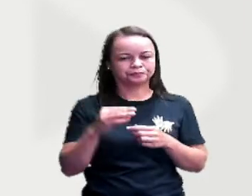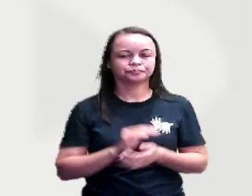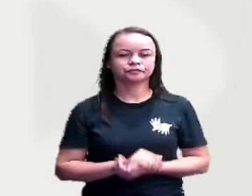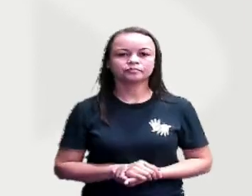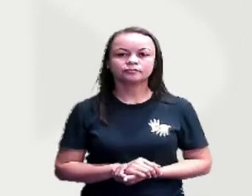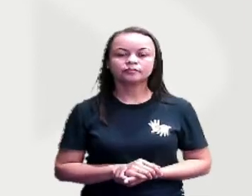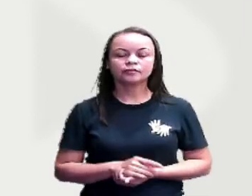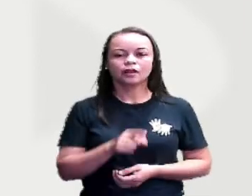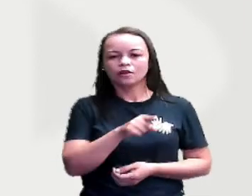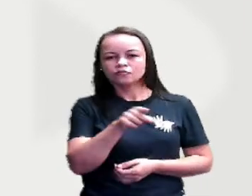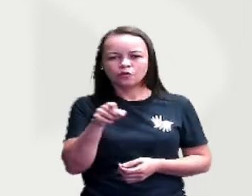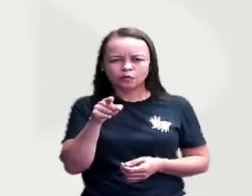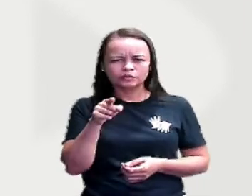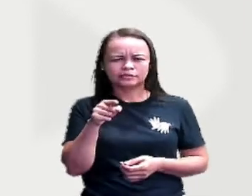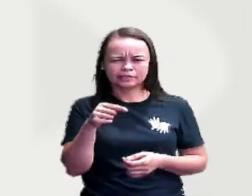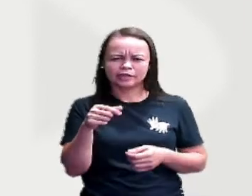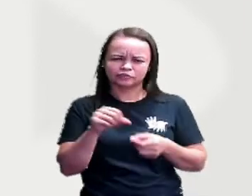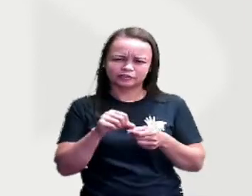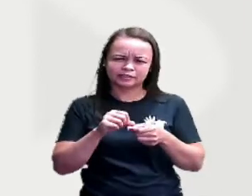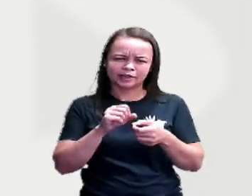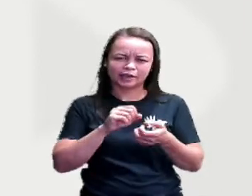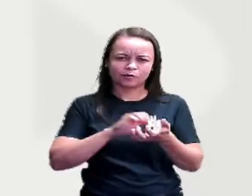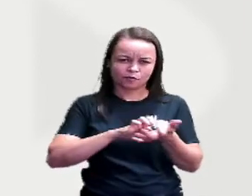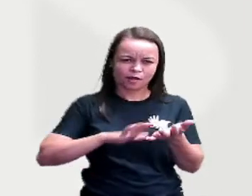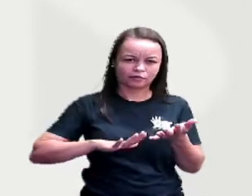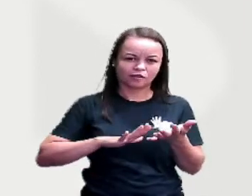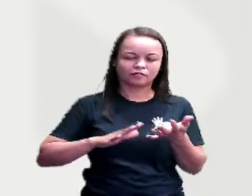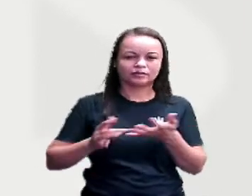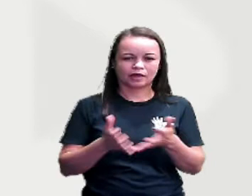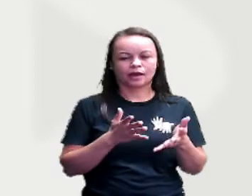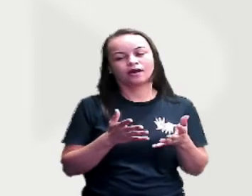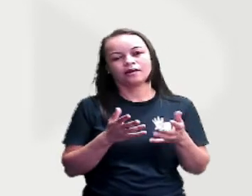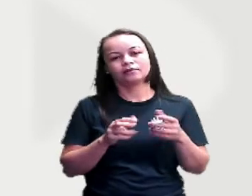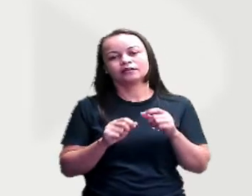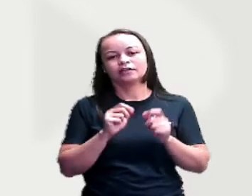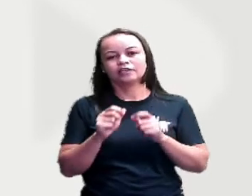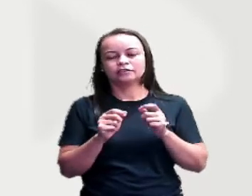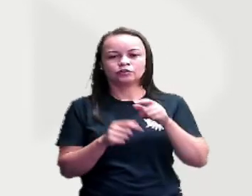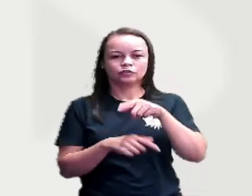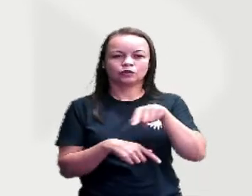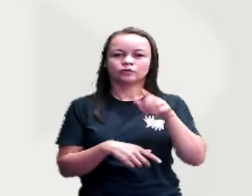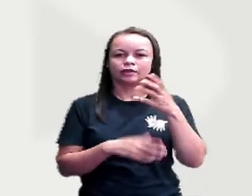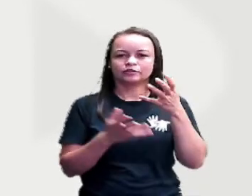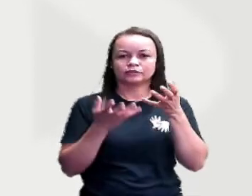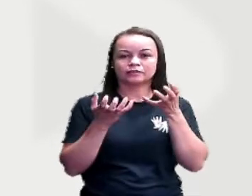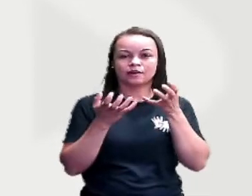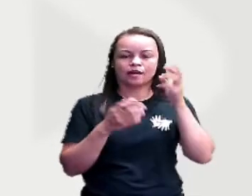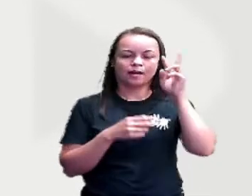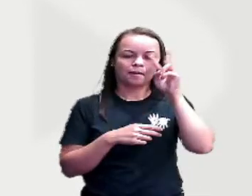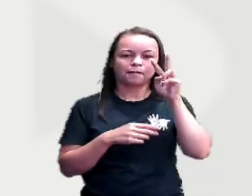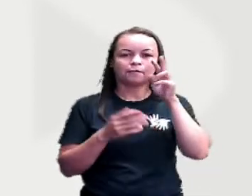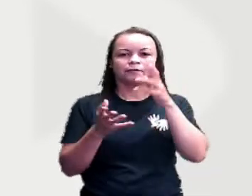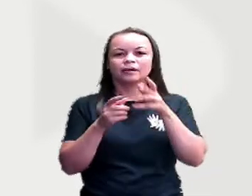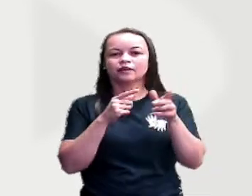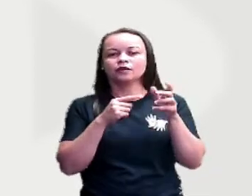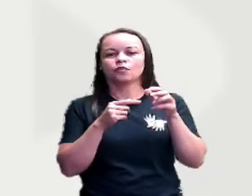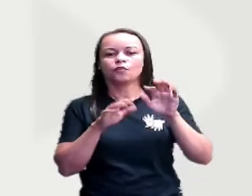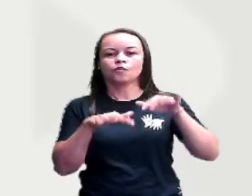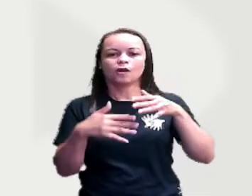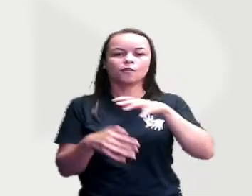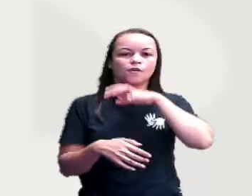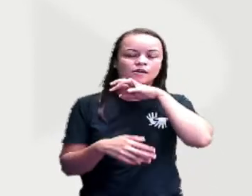vocês fizeram? Tô curiosa para saber, hein? Os animais que vocês colocaram lá.